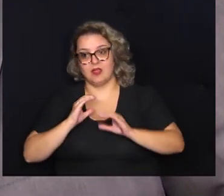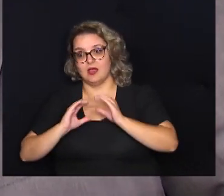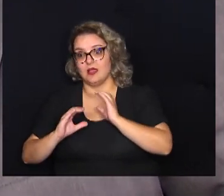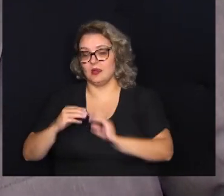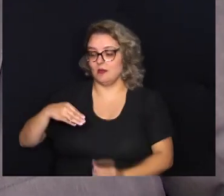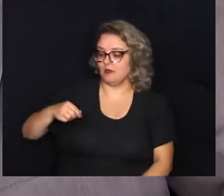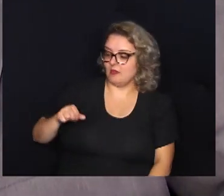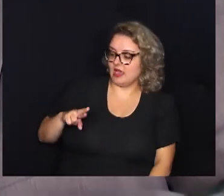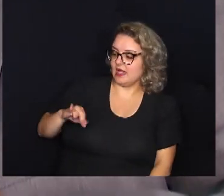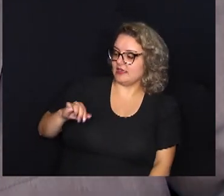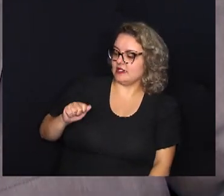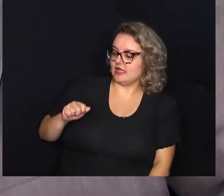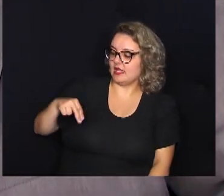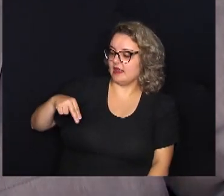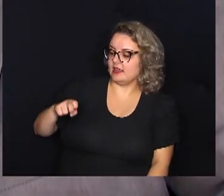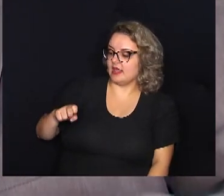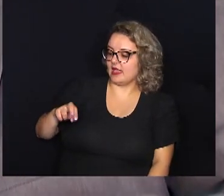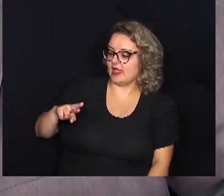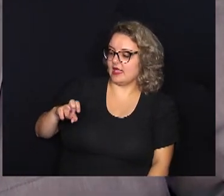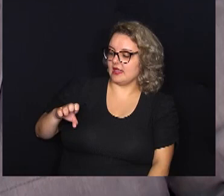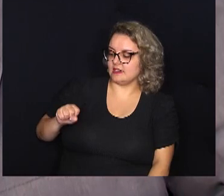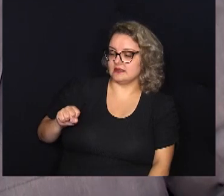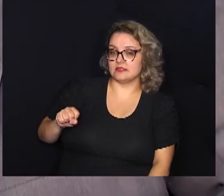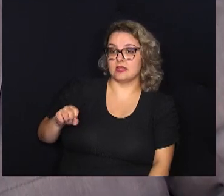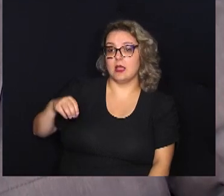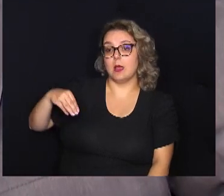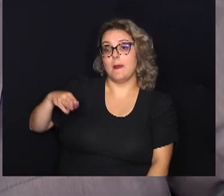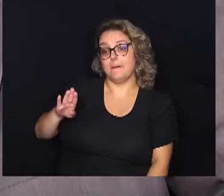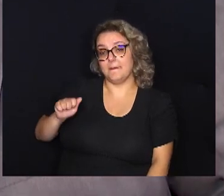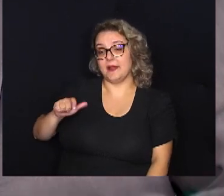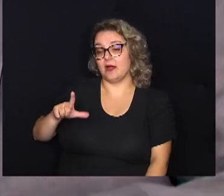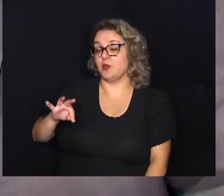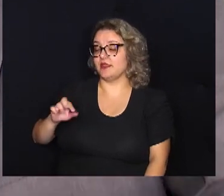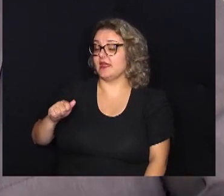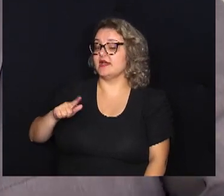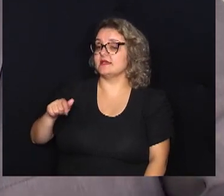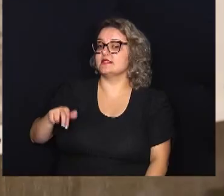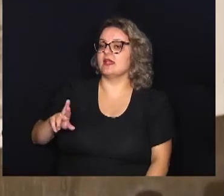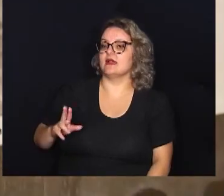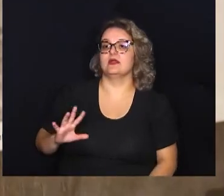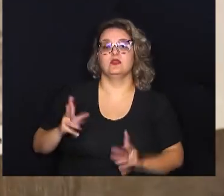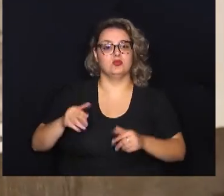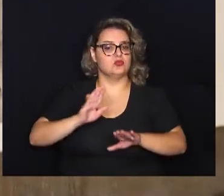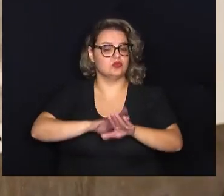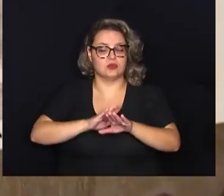Baltazar. Então, isso estava ligado às atividades que se realizavam no clube.